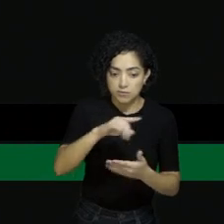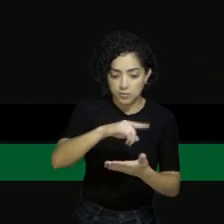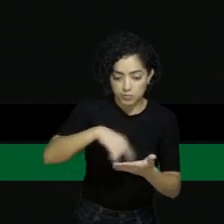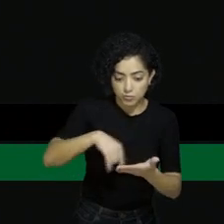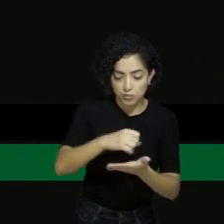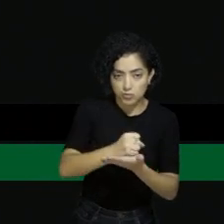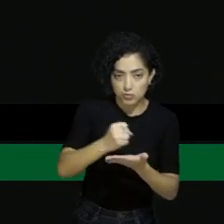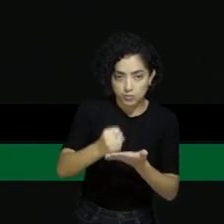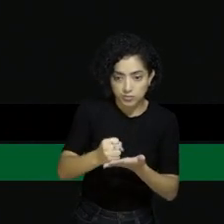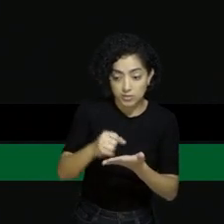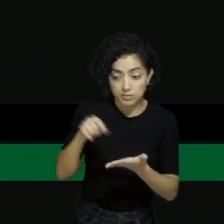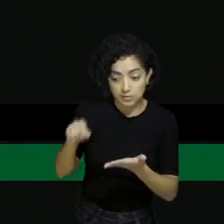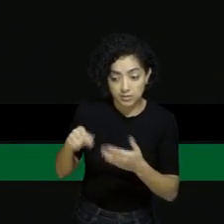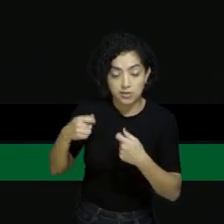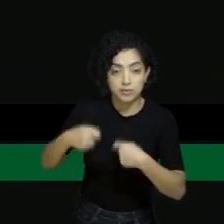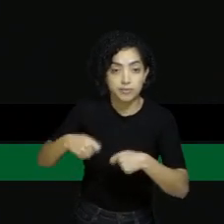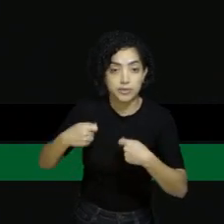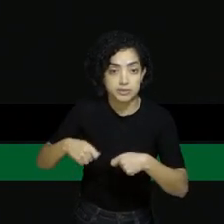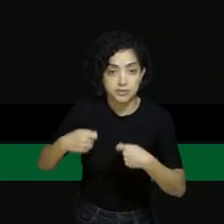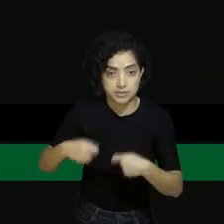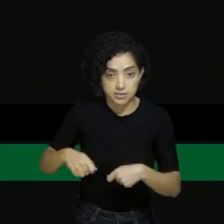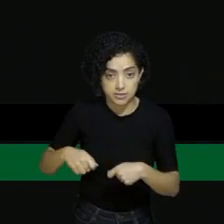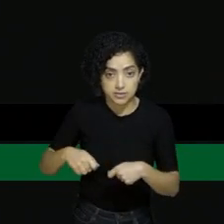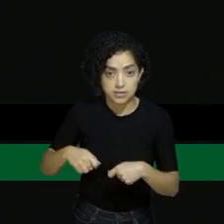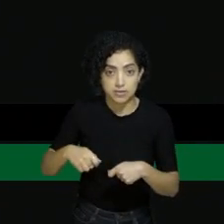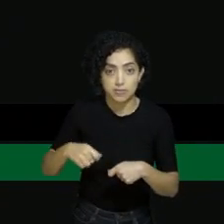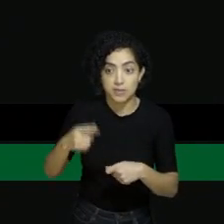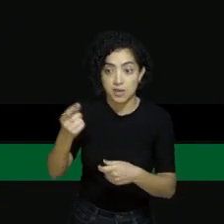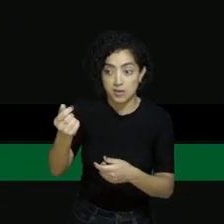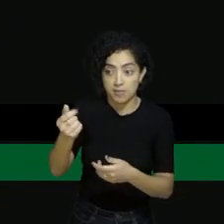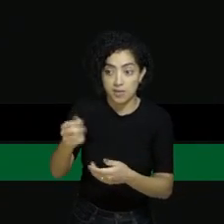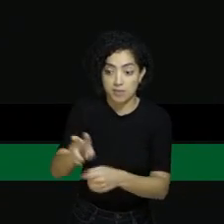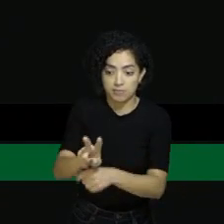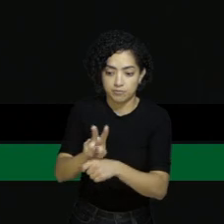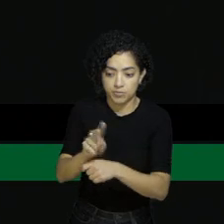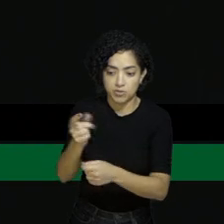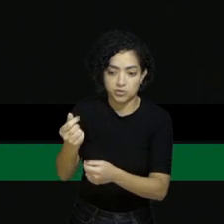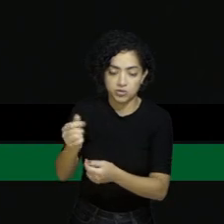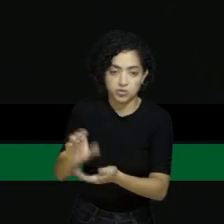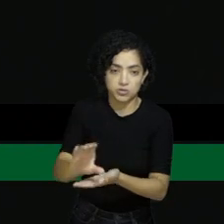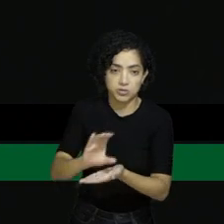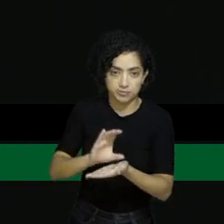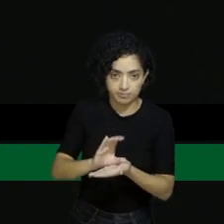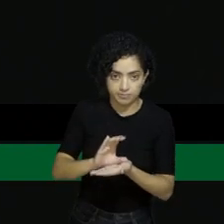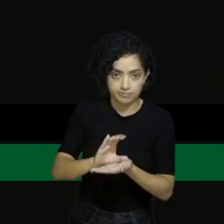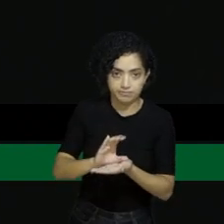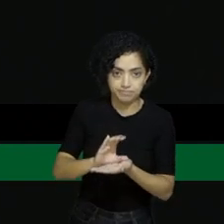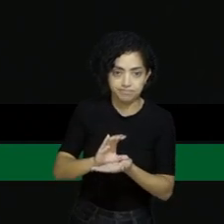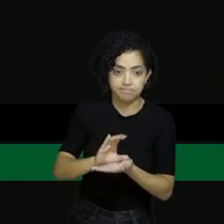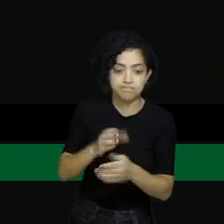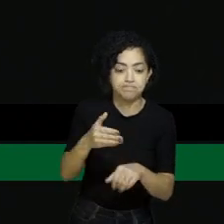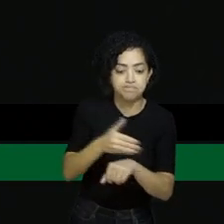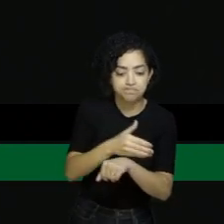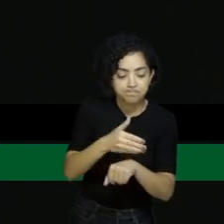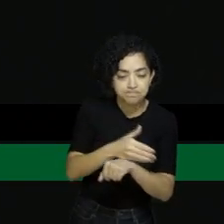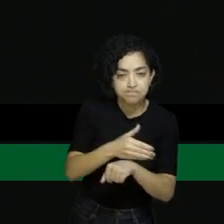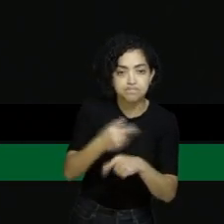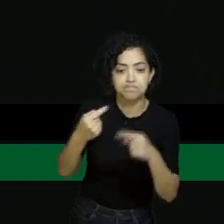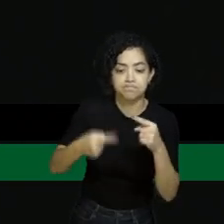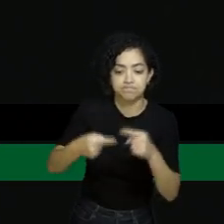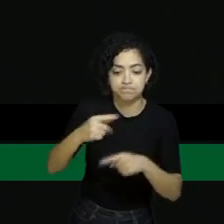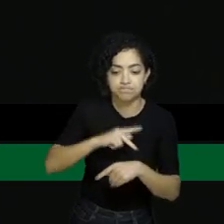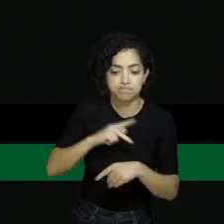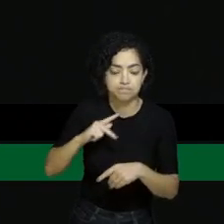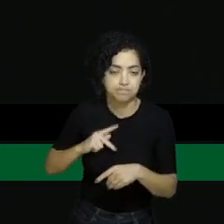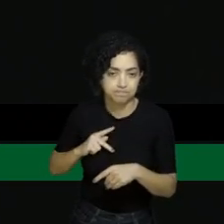agricultor precisa para obter empréstimo, para acessar políticas públicas, para